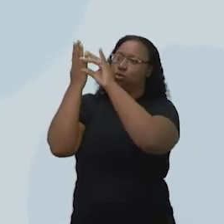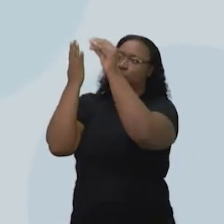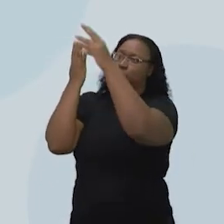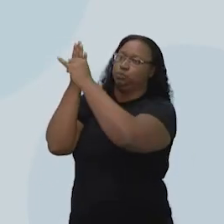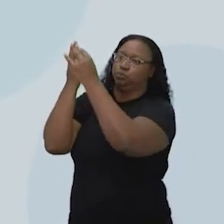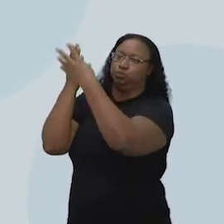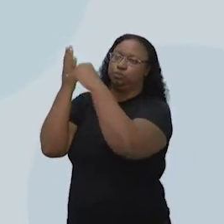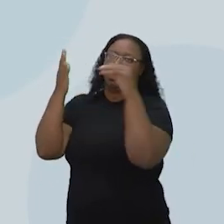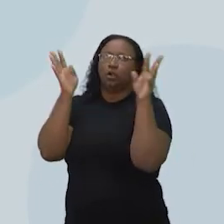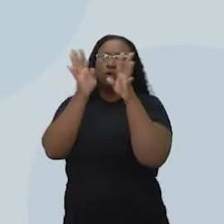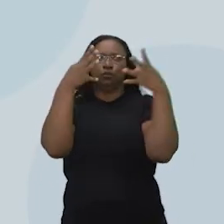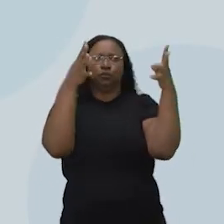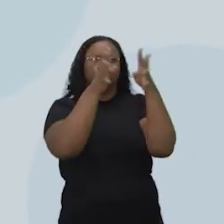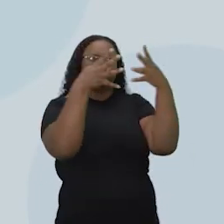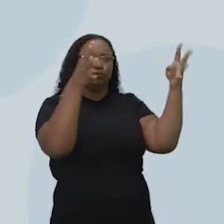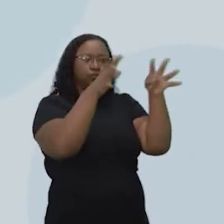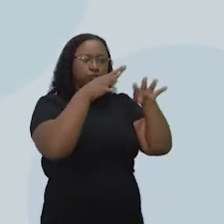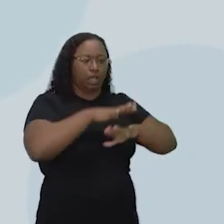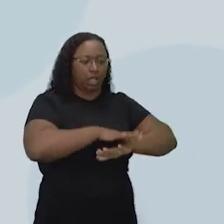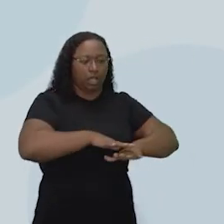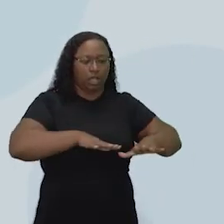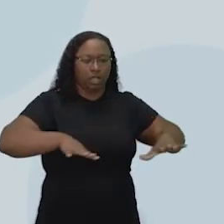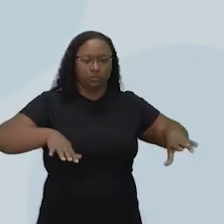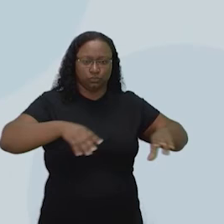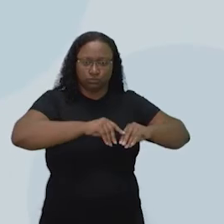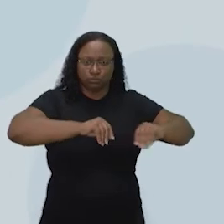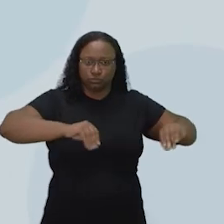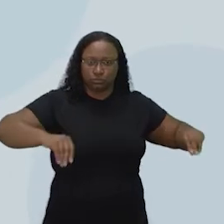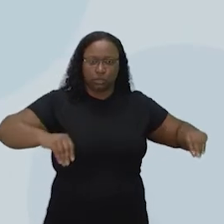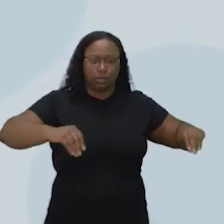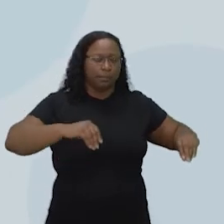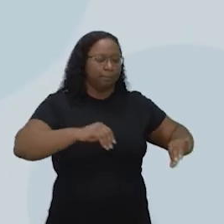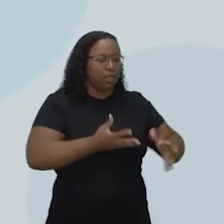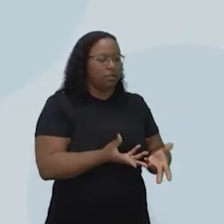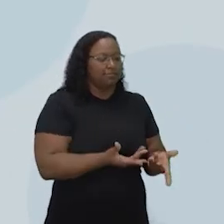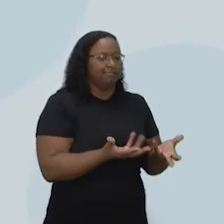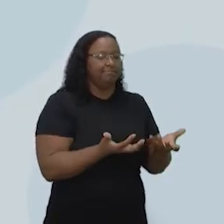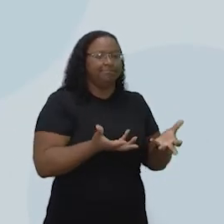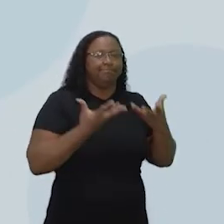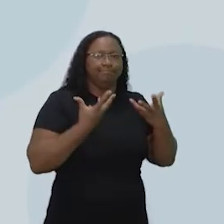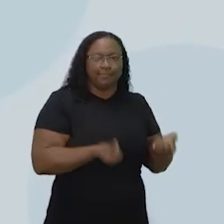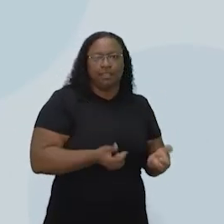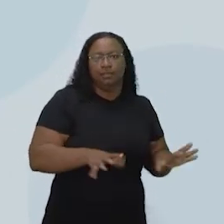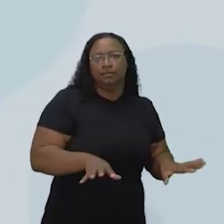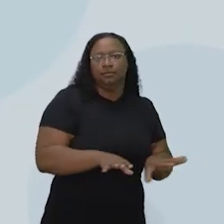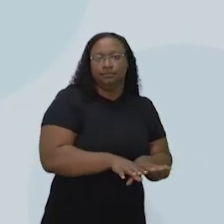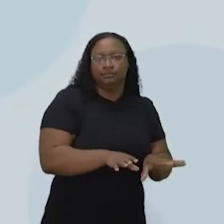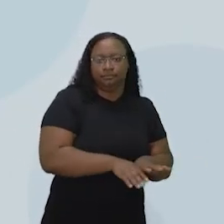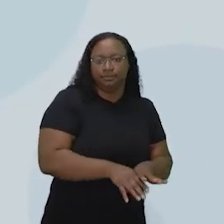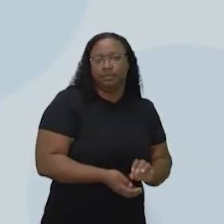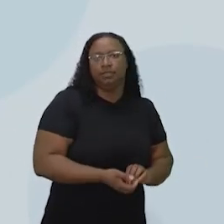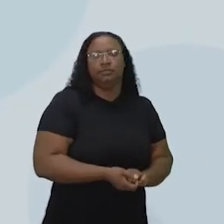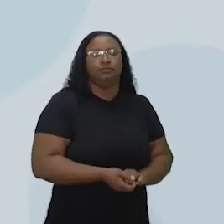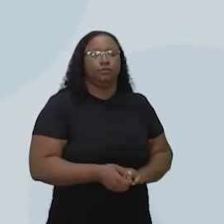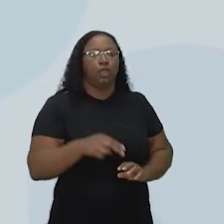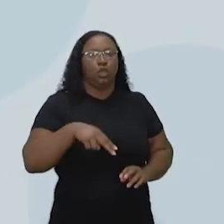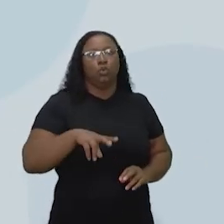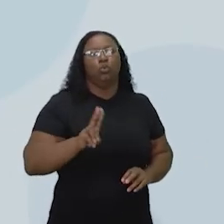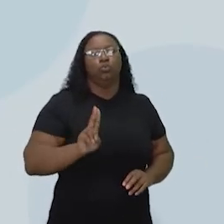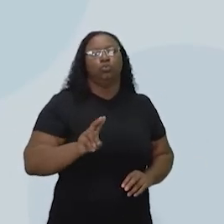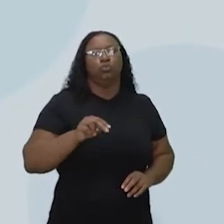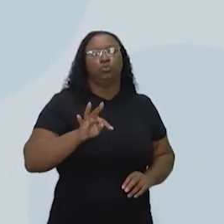de nutrientes, e uma parte também pode ser queimada ou utilizada para outros processos, porque já tem